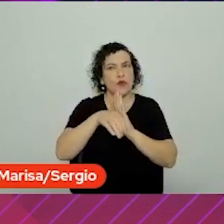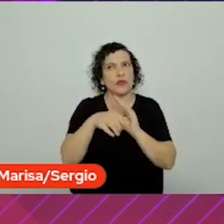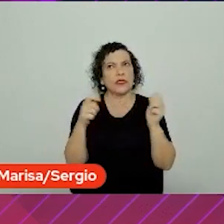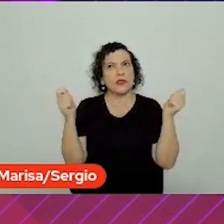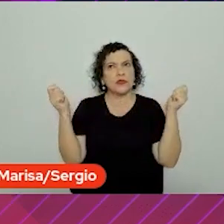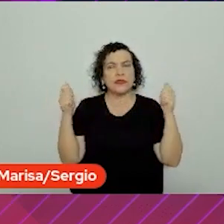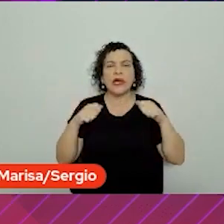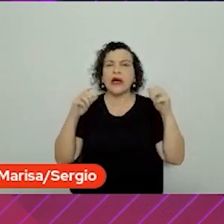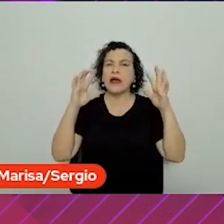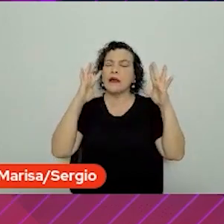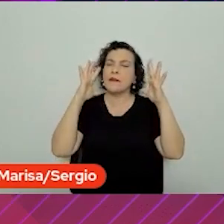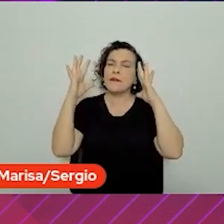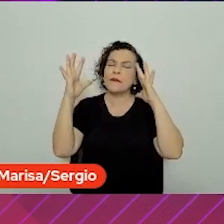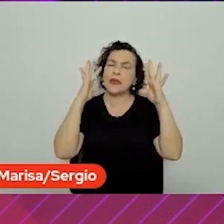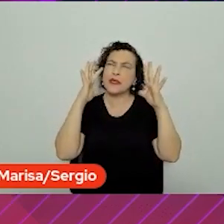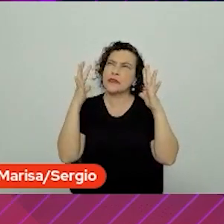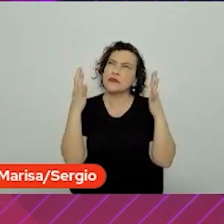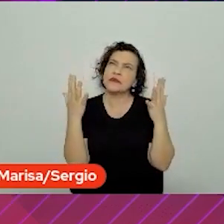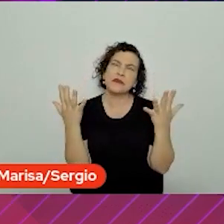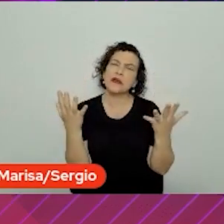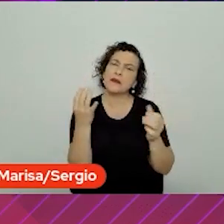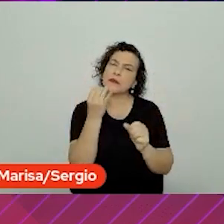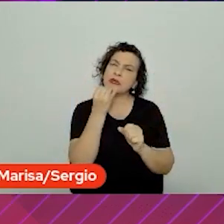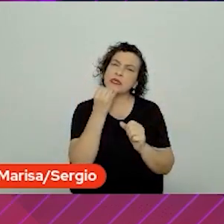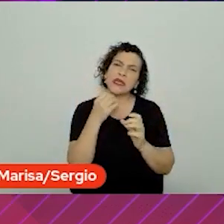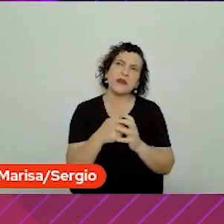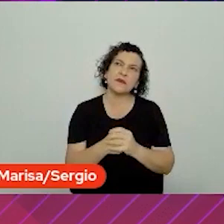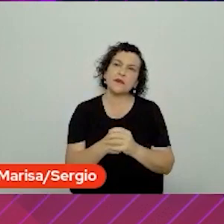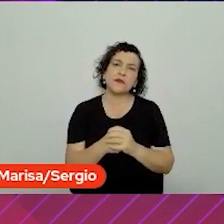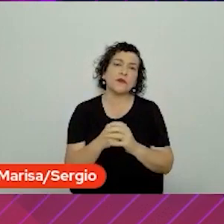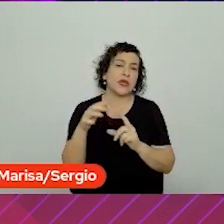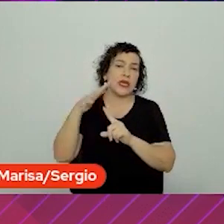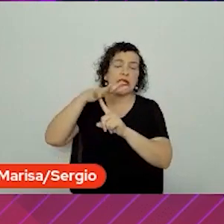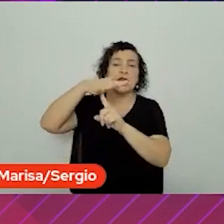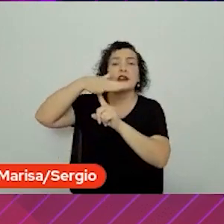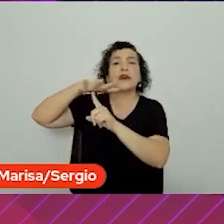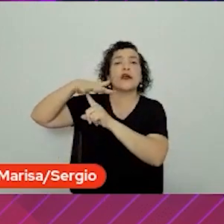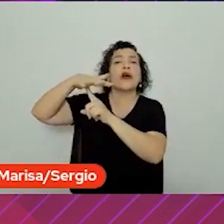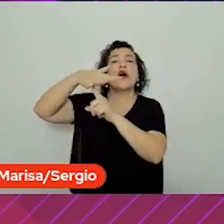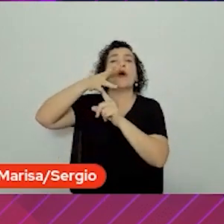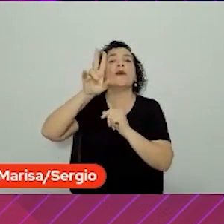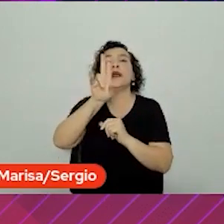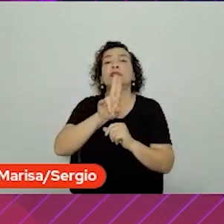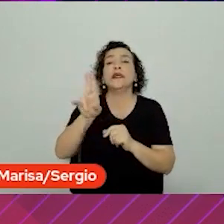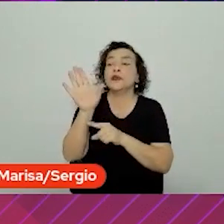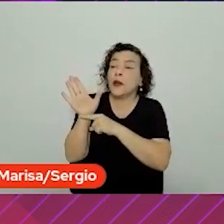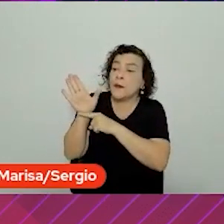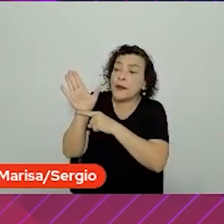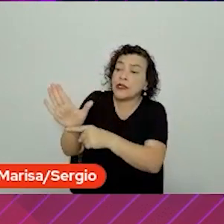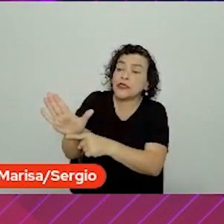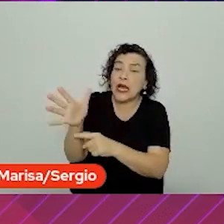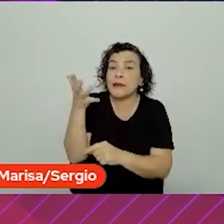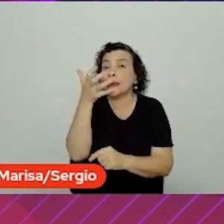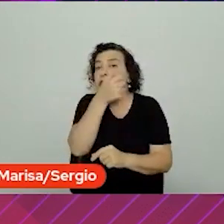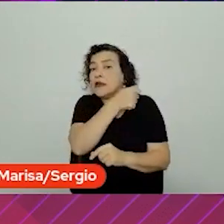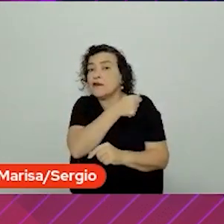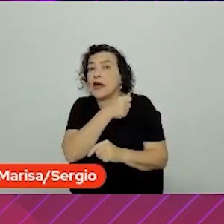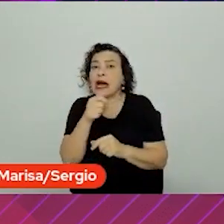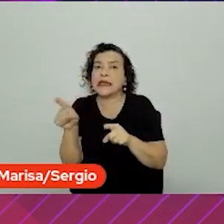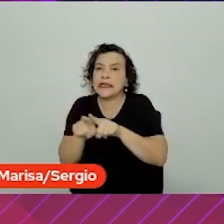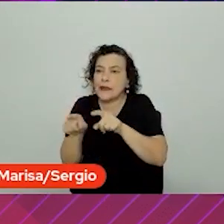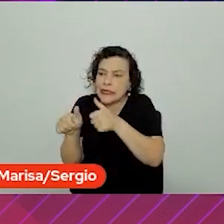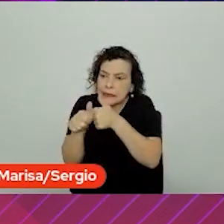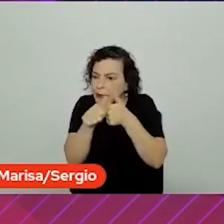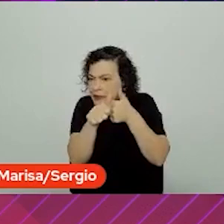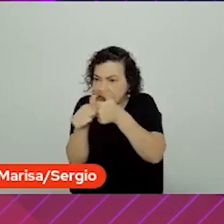respeito do helicóptero, porque é só pensar, por exemplo, o helicóptero que é usado para salvamento, o helicóptero que é usado para perseguição